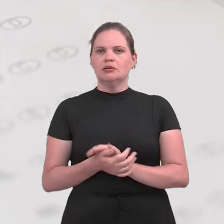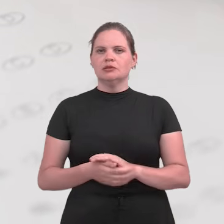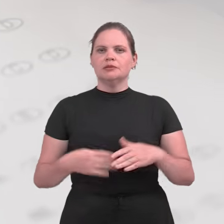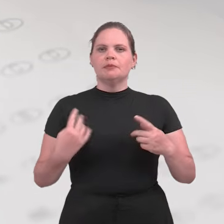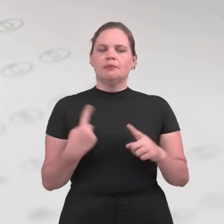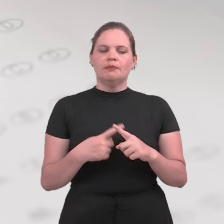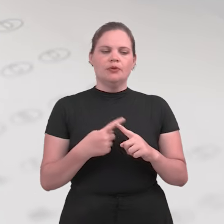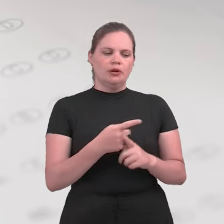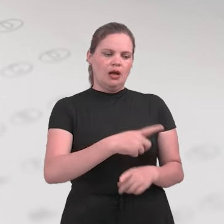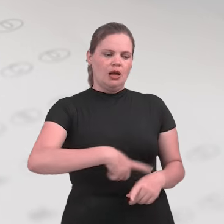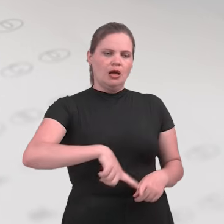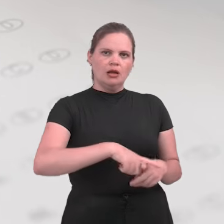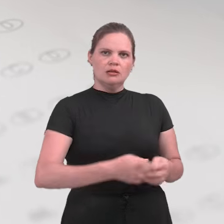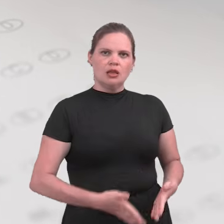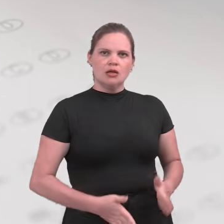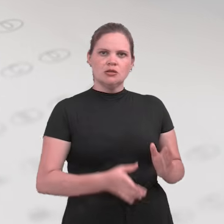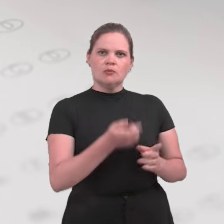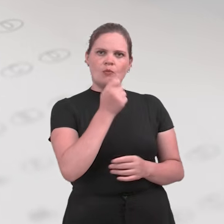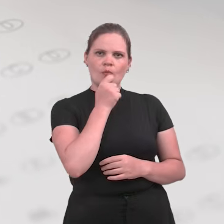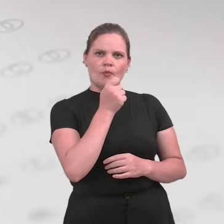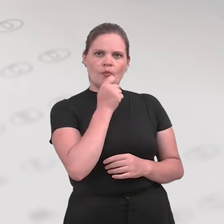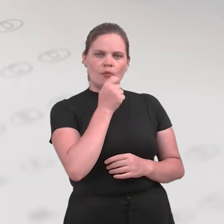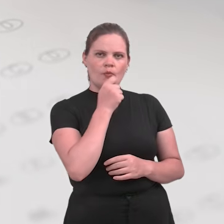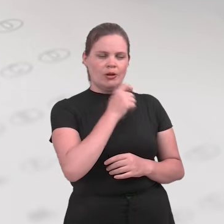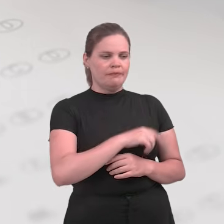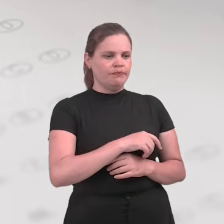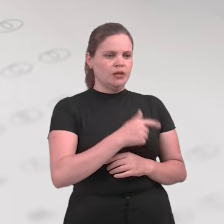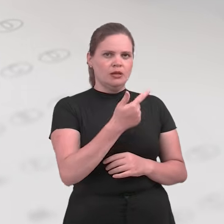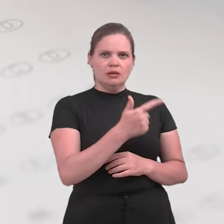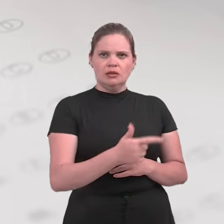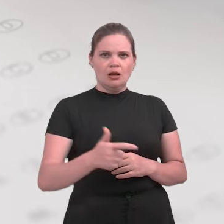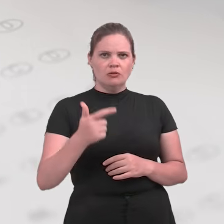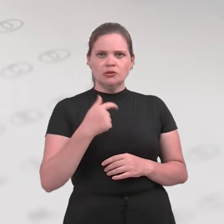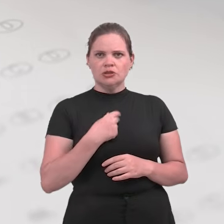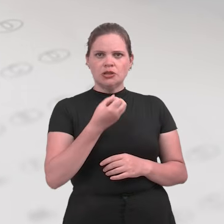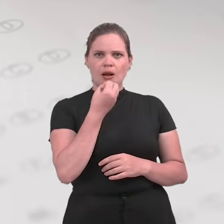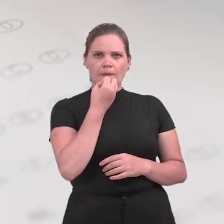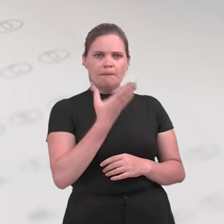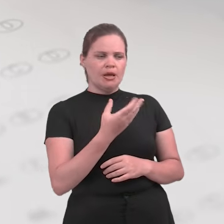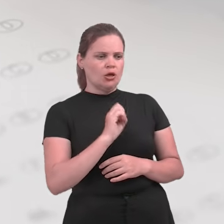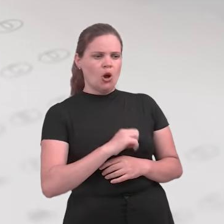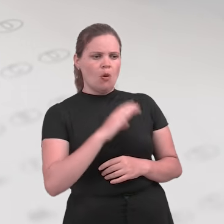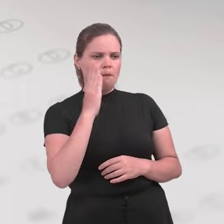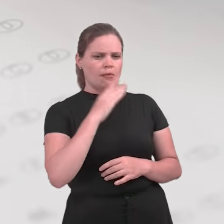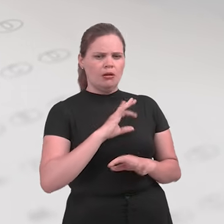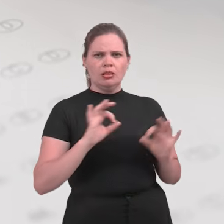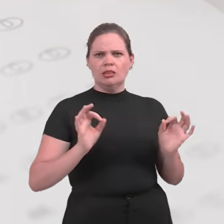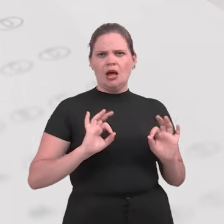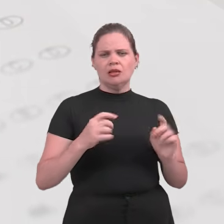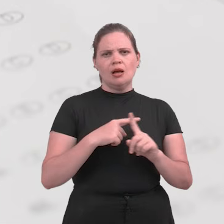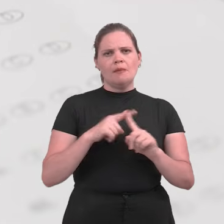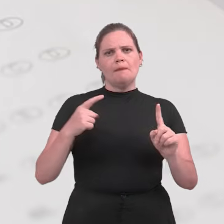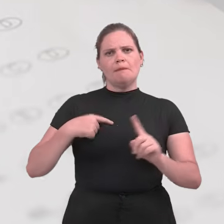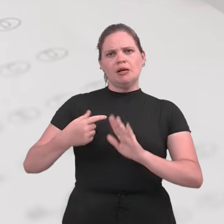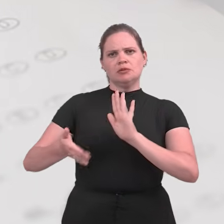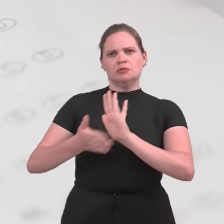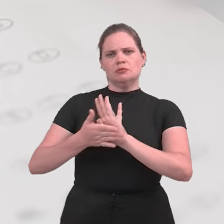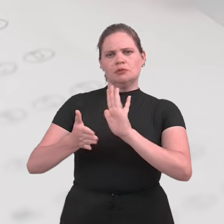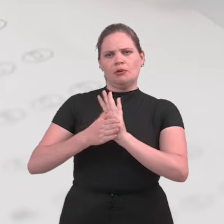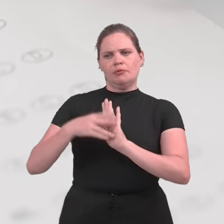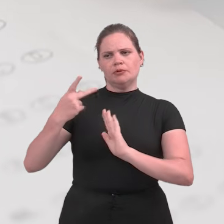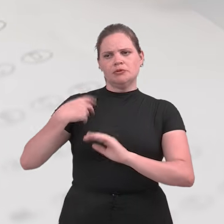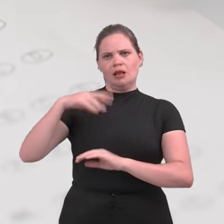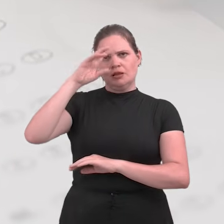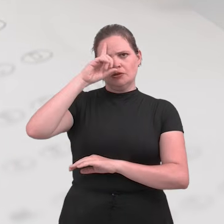ainda nascido, nem tendo feito bem ou mal, para que o propósito de Deus, segundo a eleição, ficasse